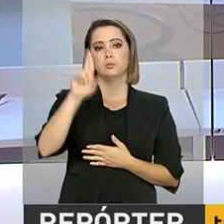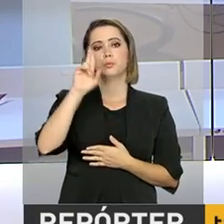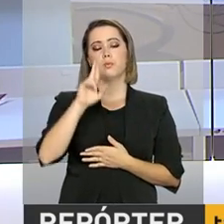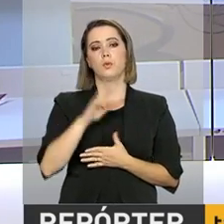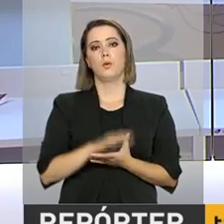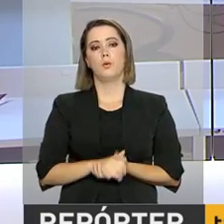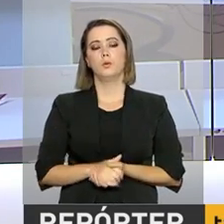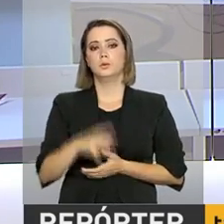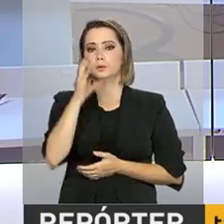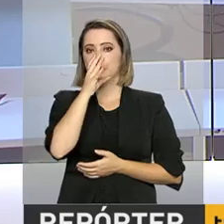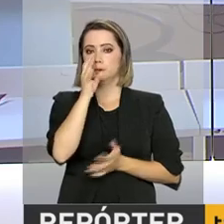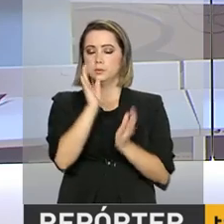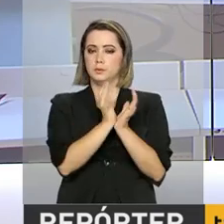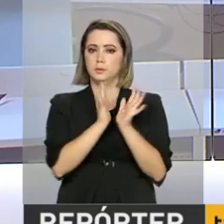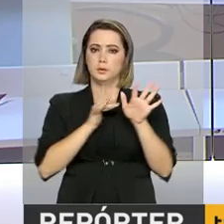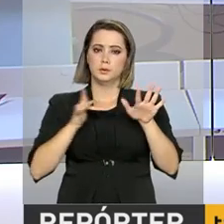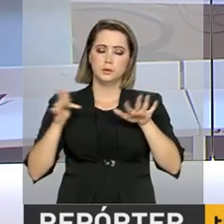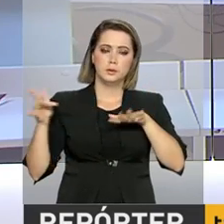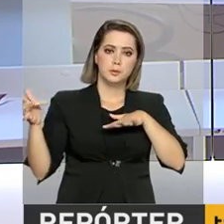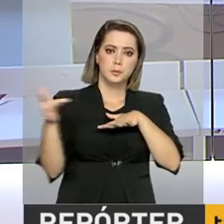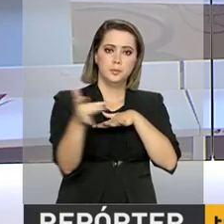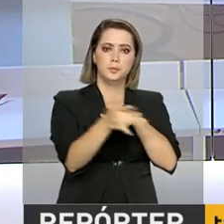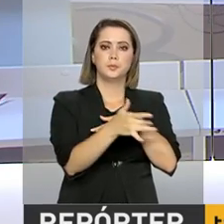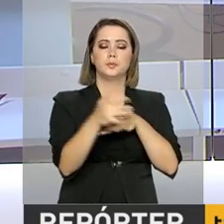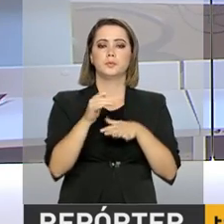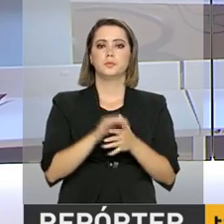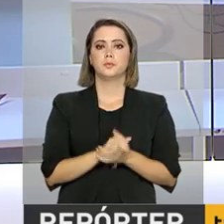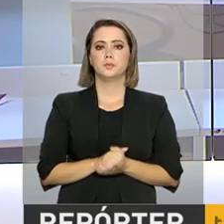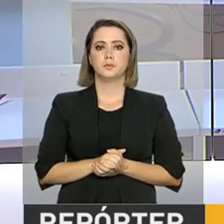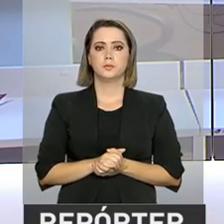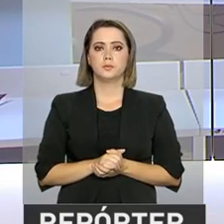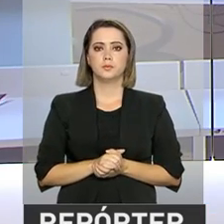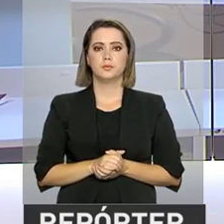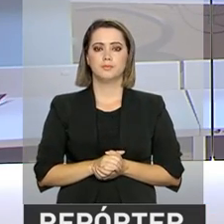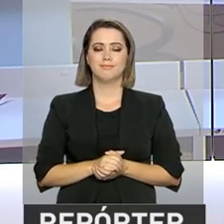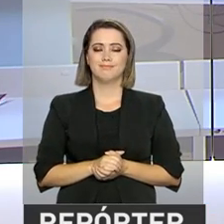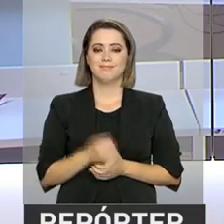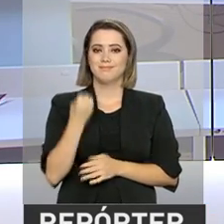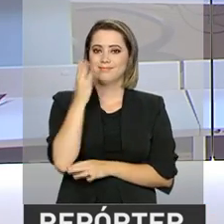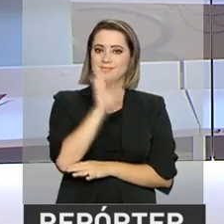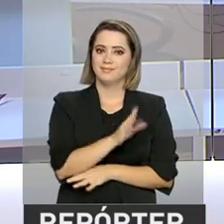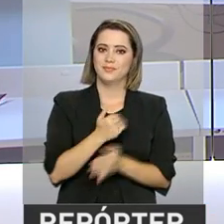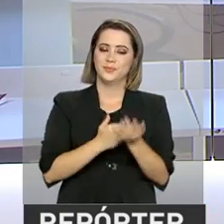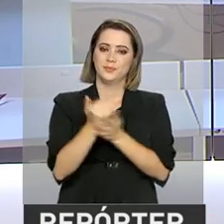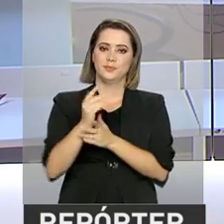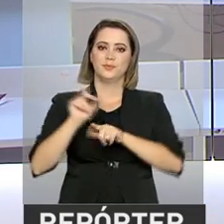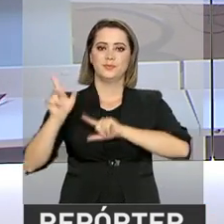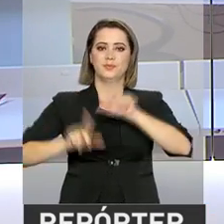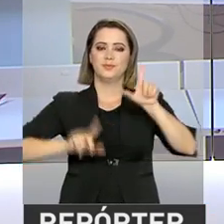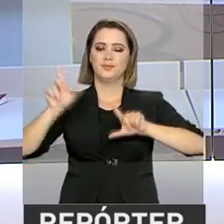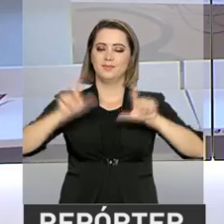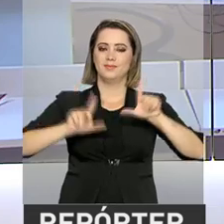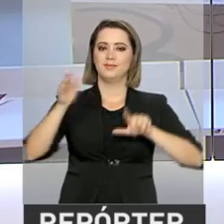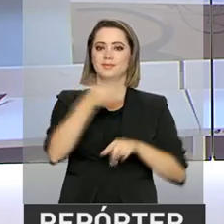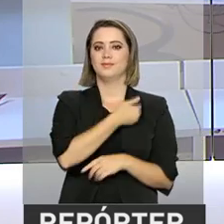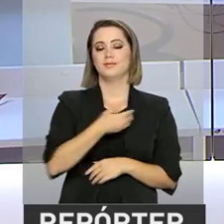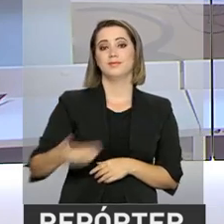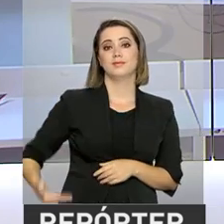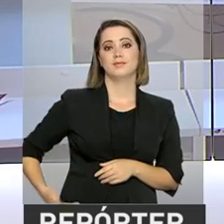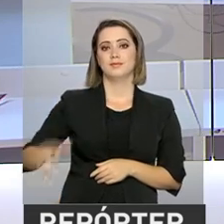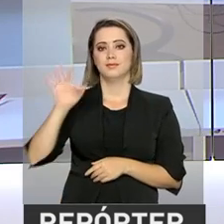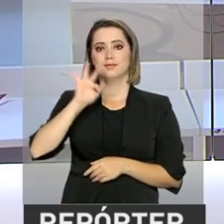NBR acompanhe as novidades também Pelas nossas redes sociais uma ótima tarde para você continue com a gente aqui na